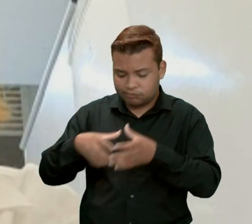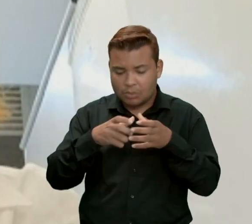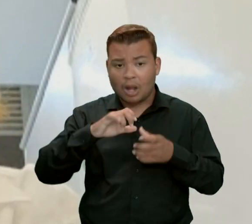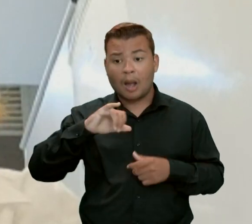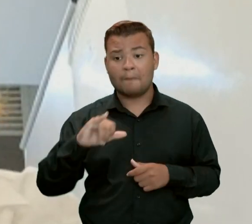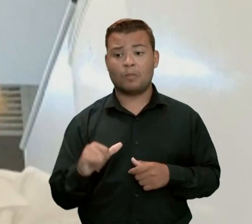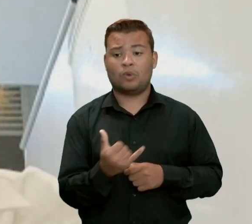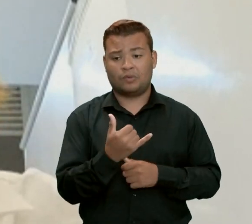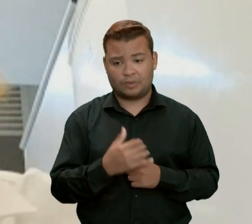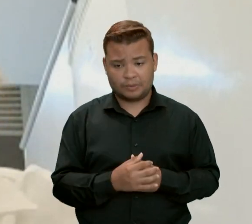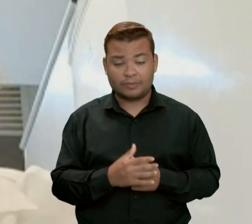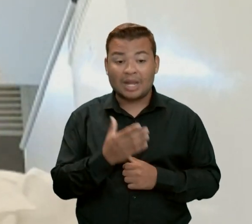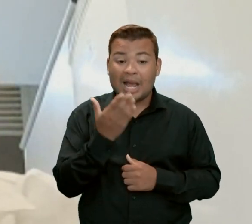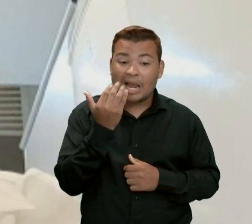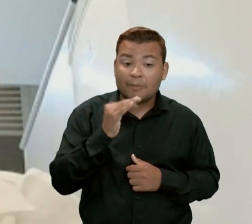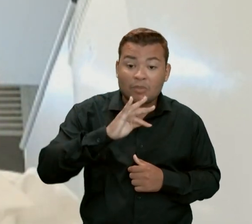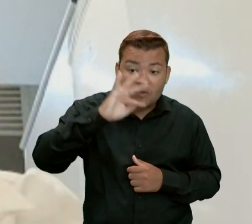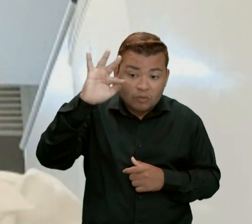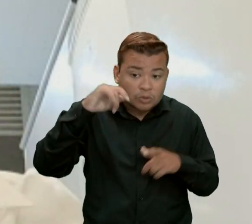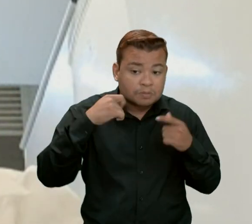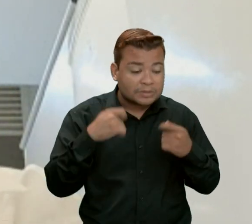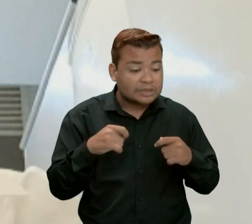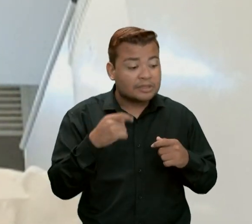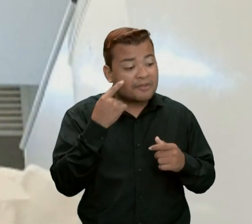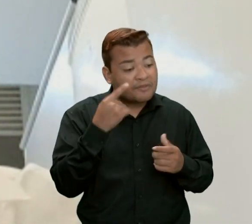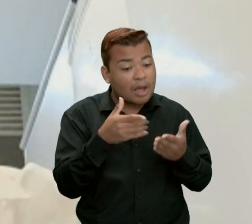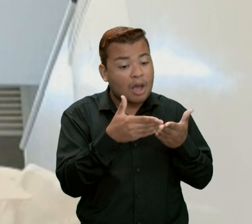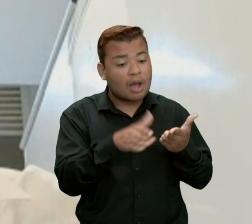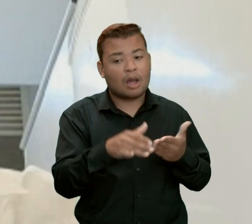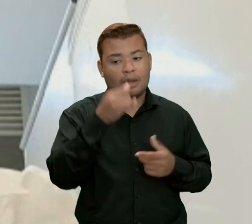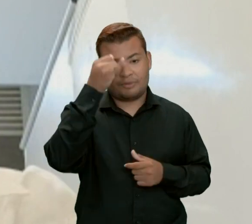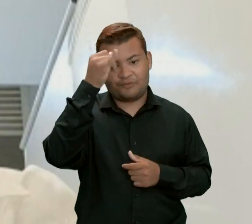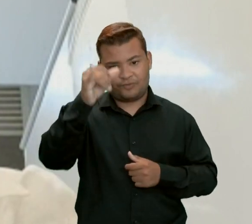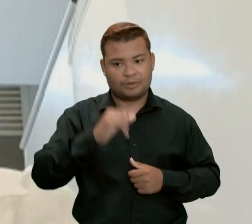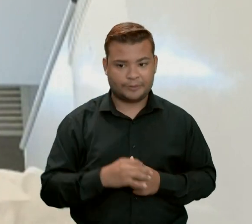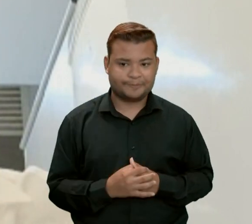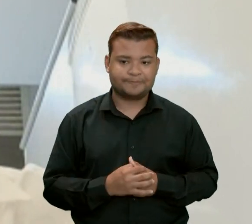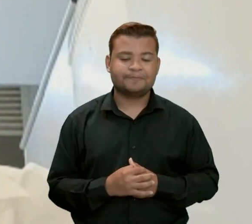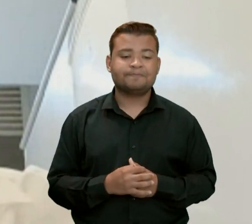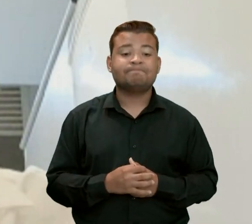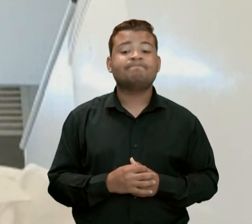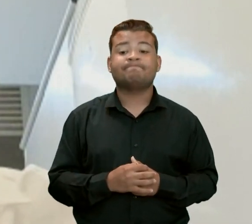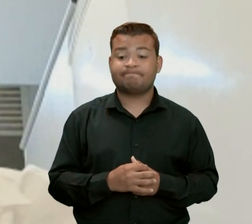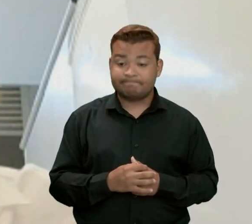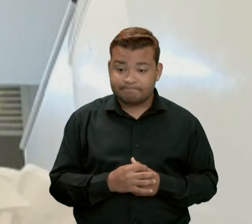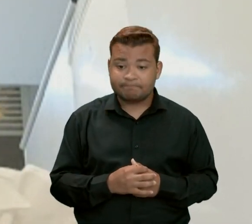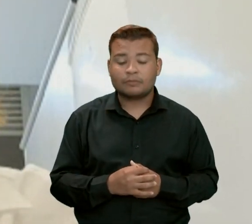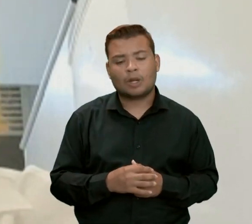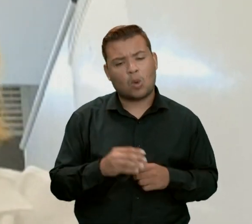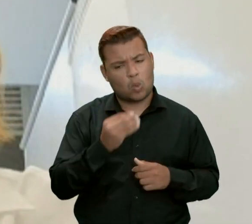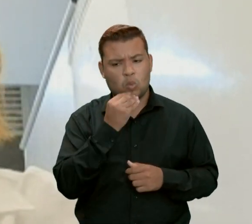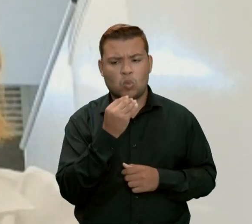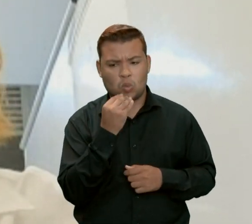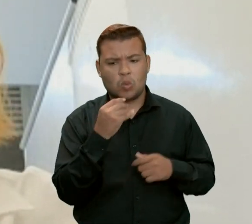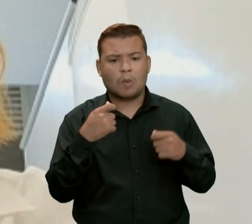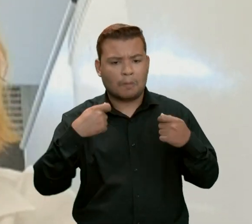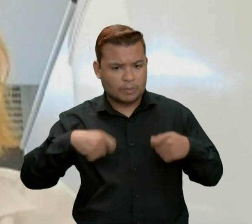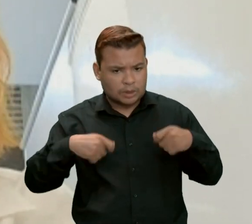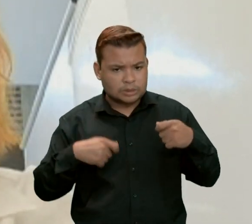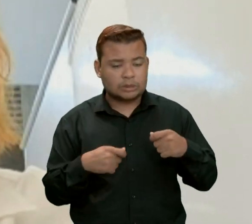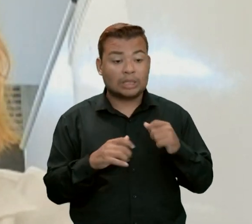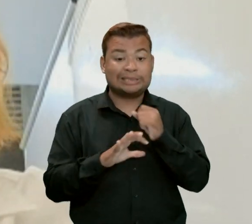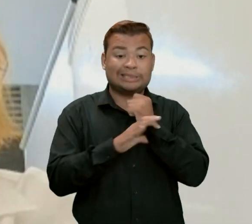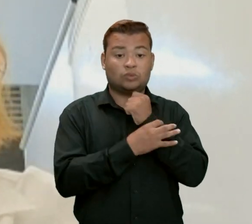do futuro, ele olha muito para esse aspecto. Com certeza, verificando todas as questões de